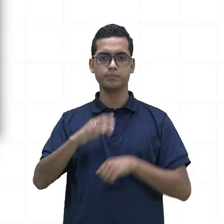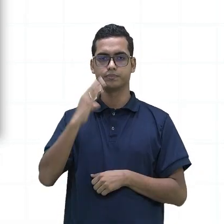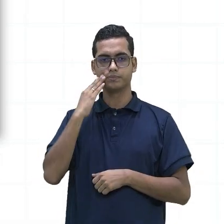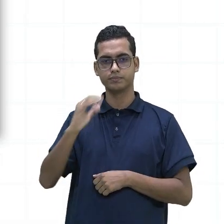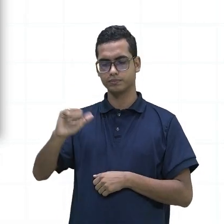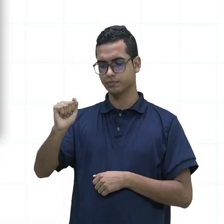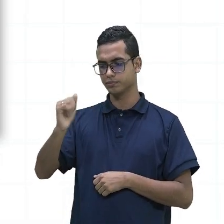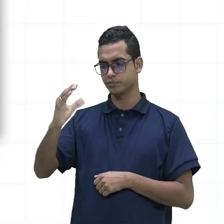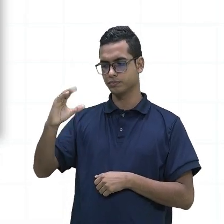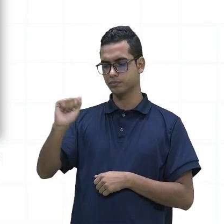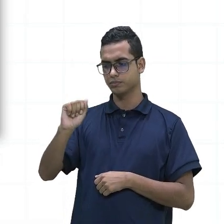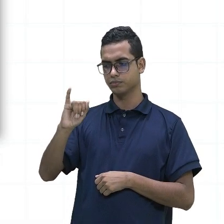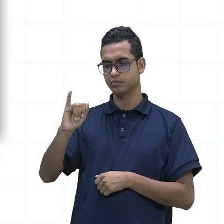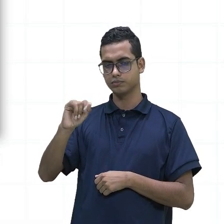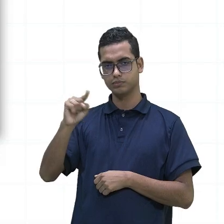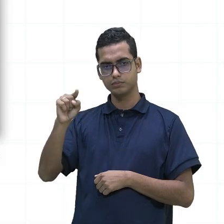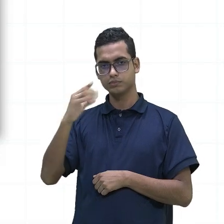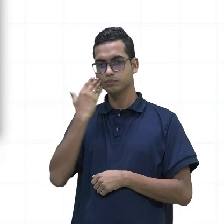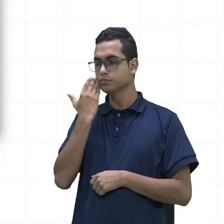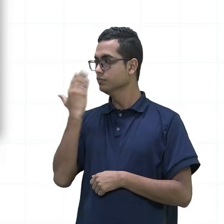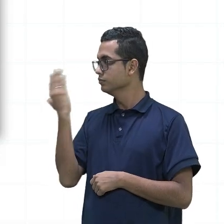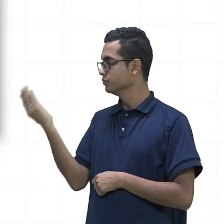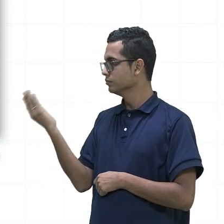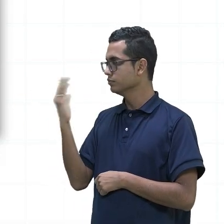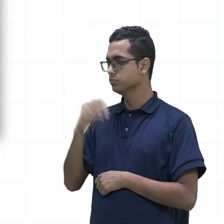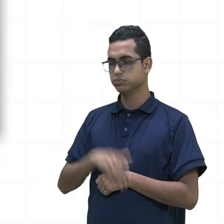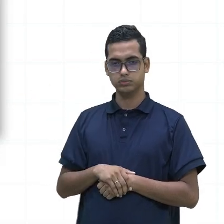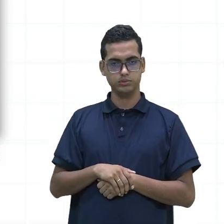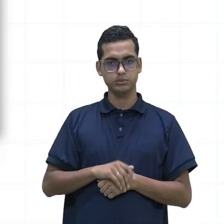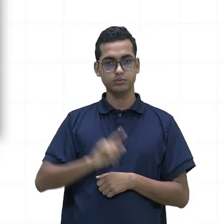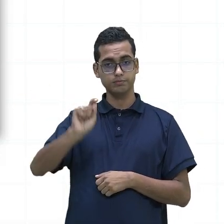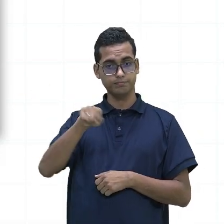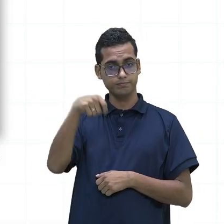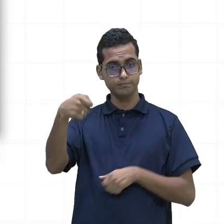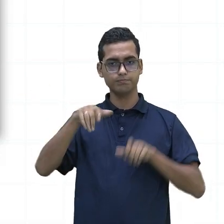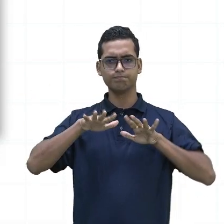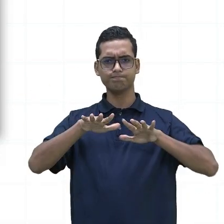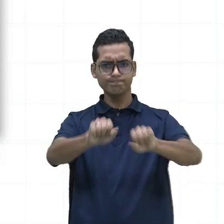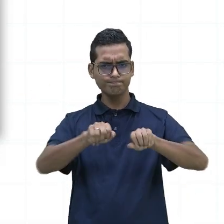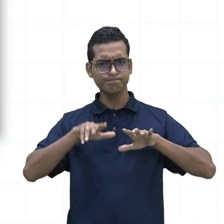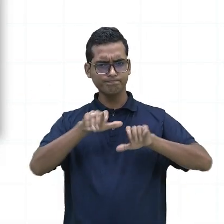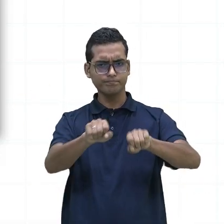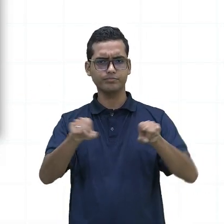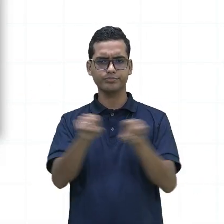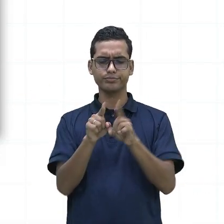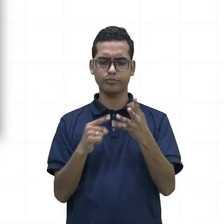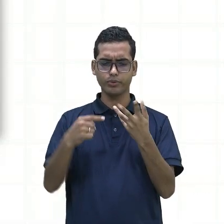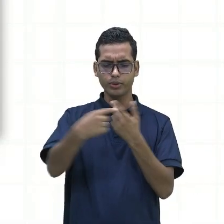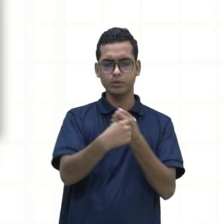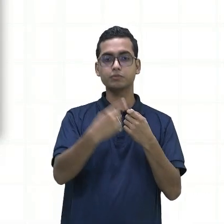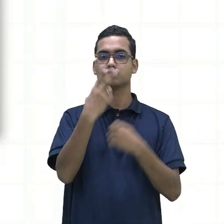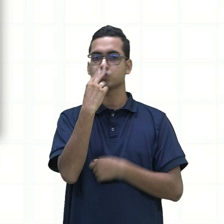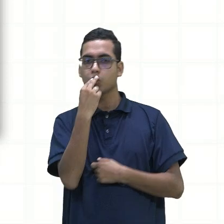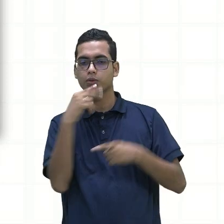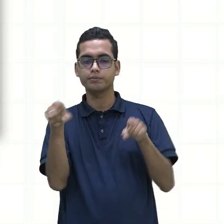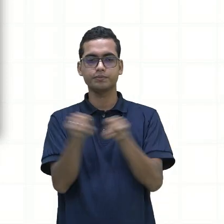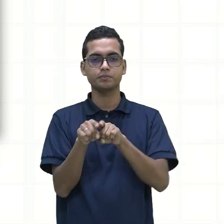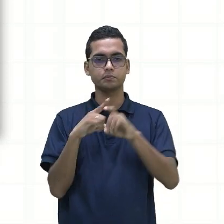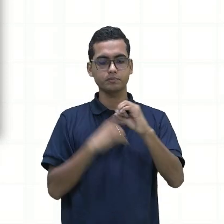tela, ele é rico em nutrientes e antioxidantes, né? Olha só o açaí.